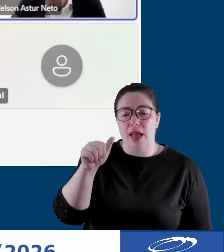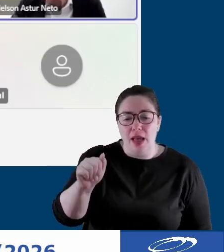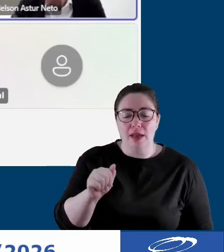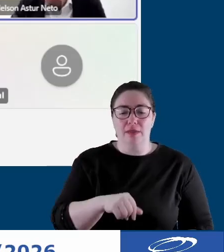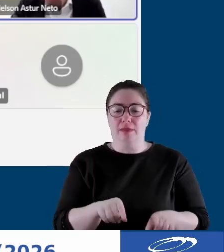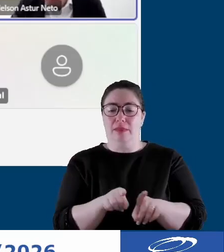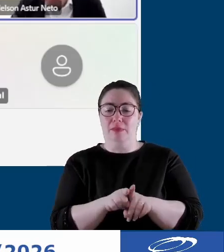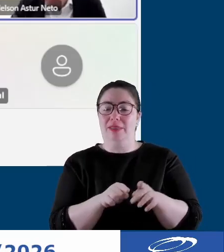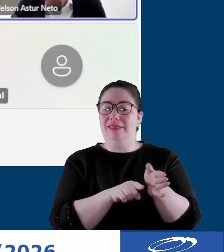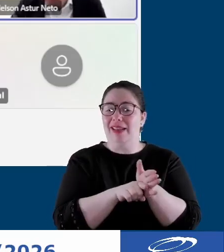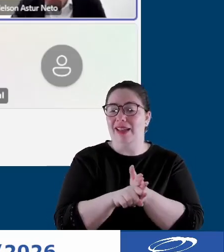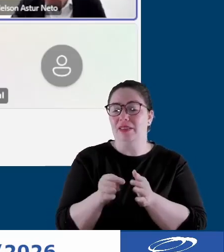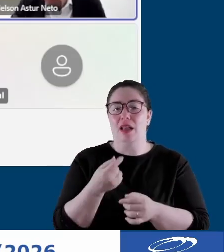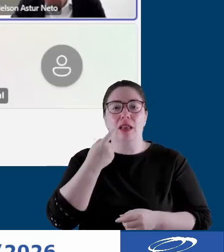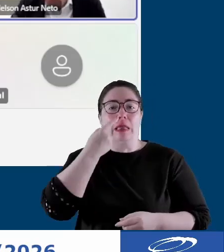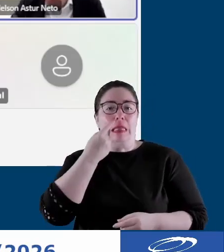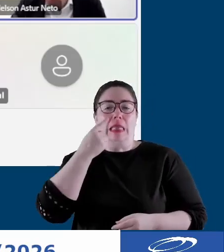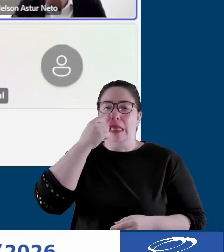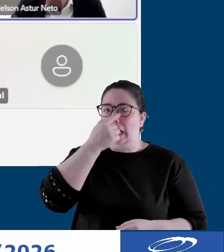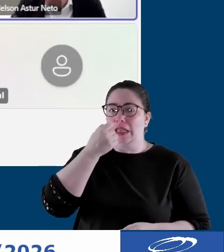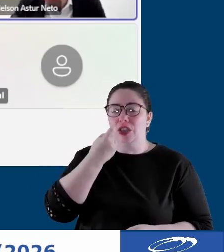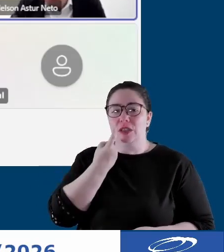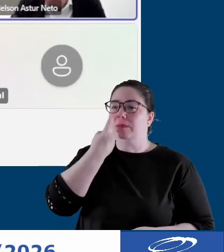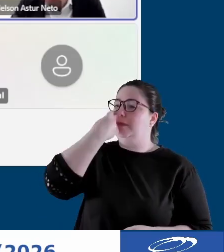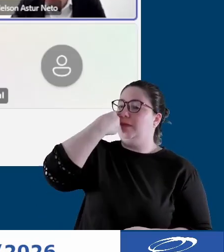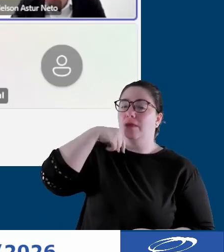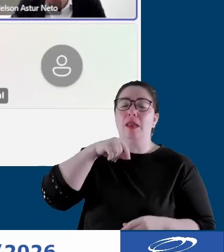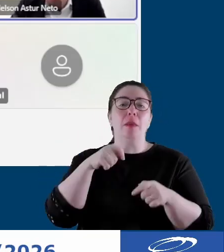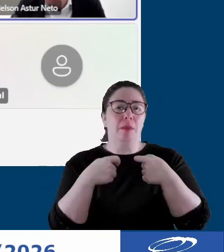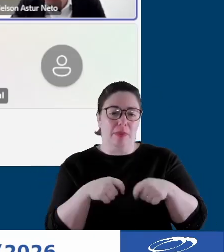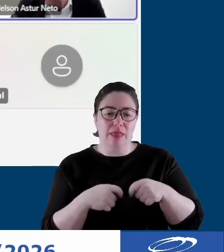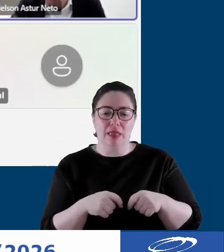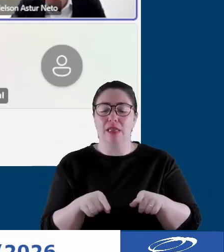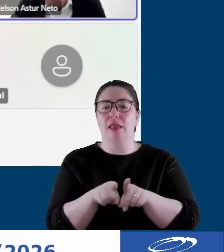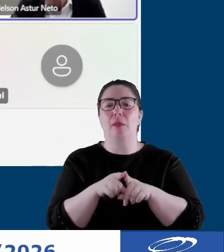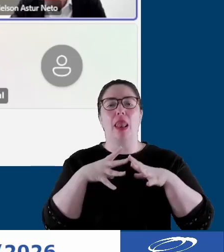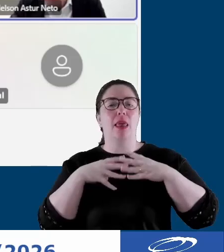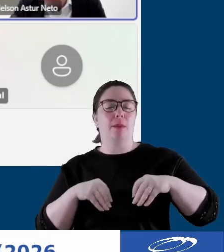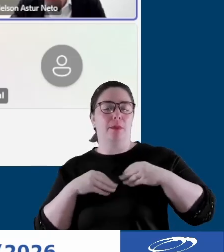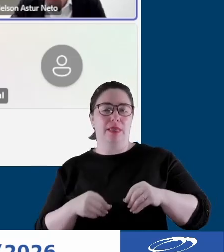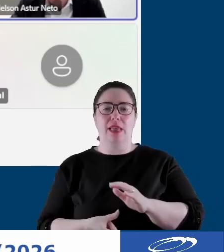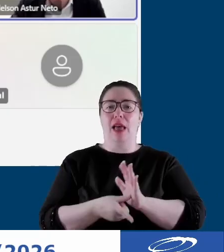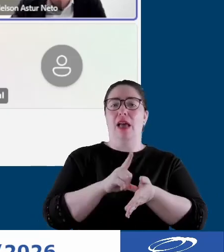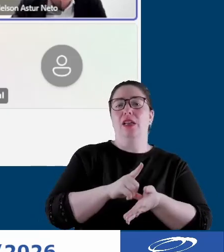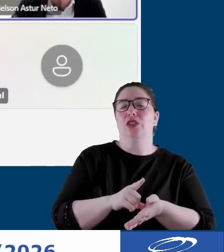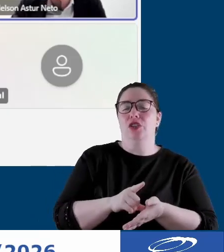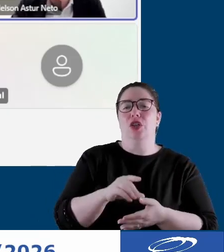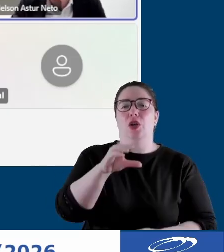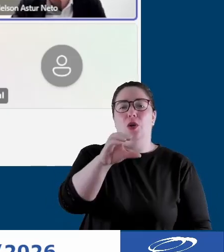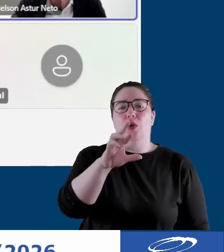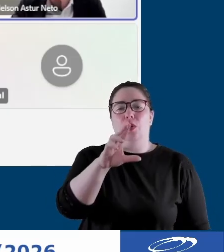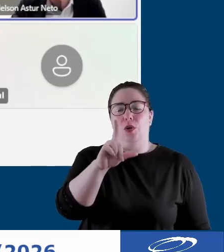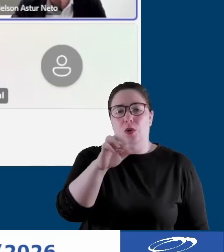nasais, limpeza do corpo por 5 dias com clorexidina antes da cirurgia, e aqueles que vêm com um